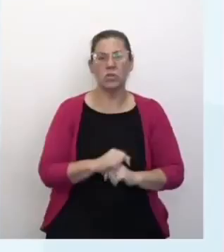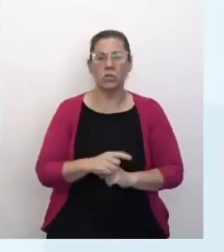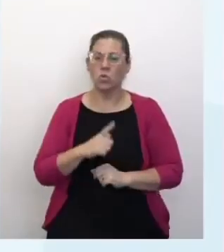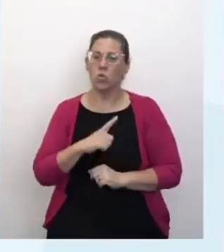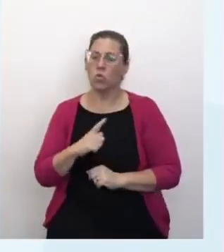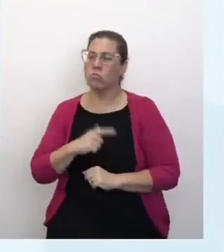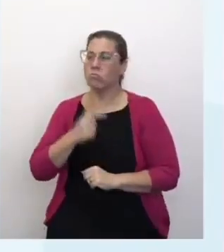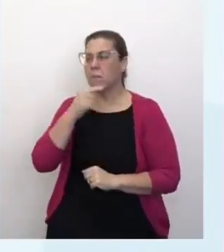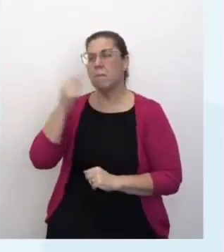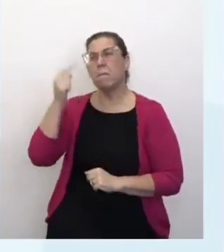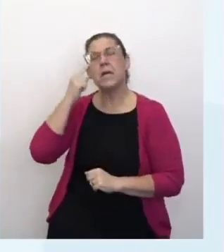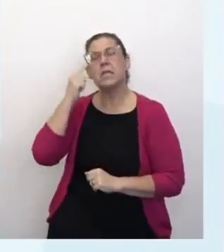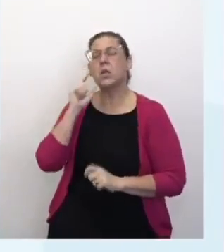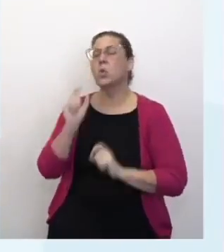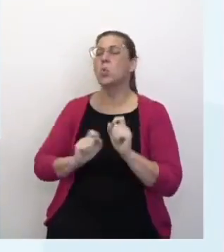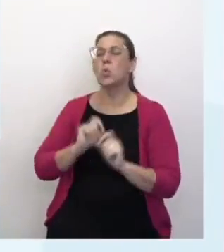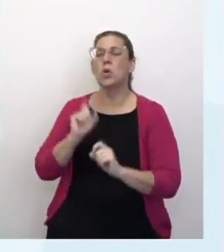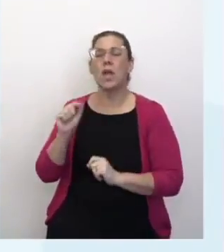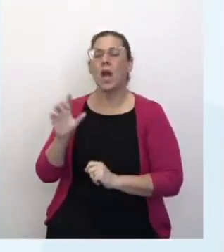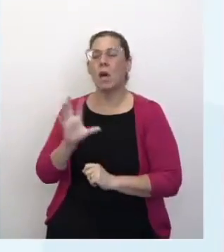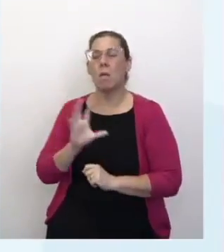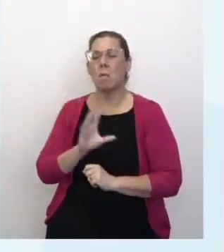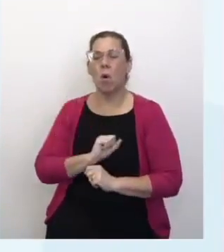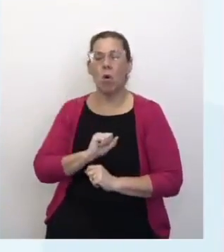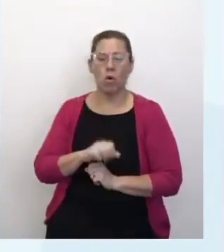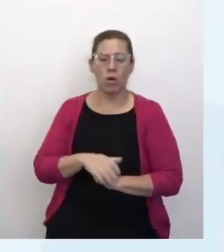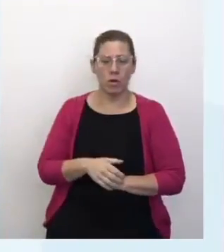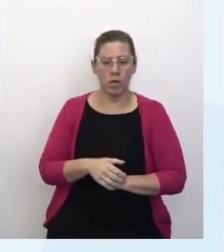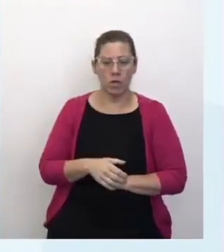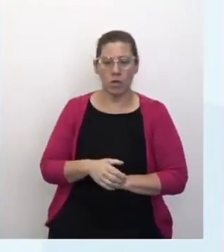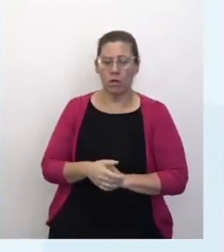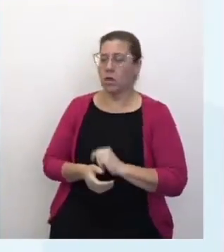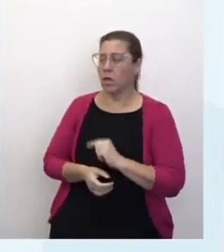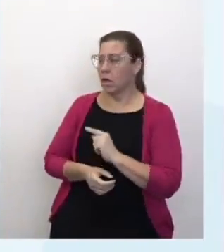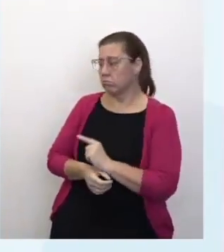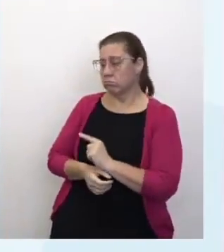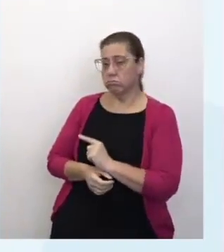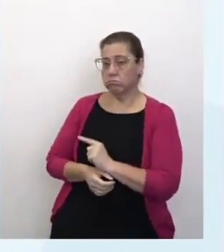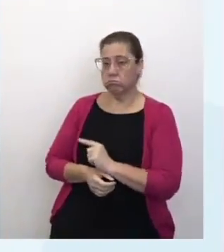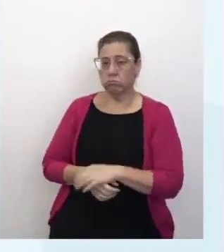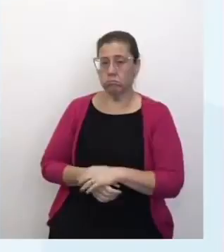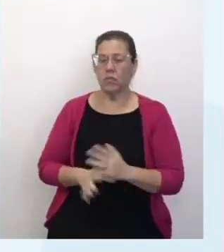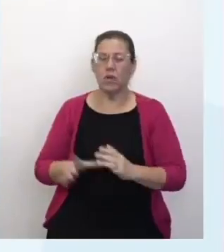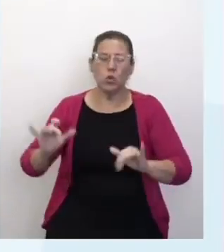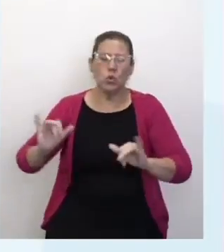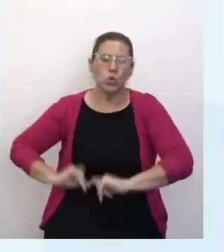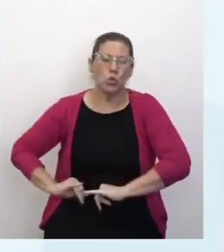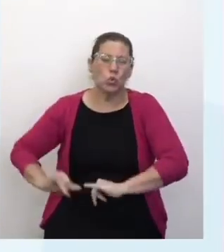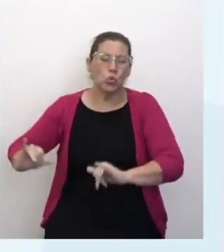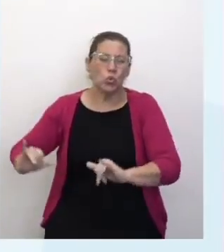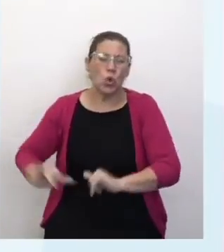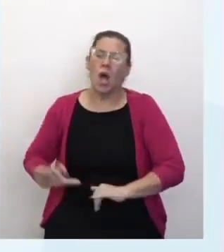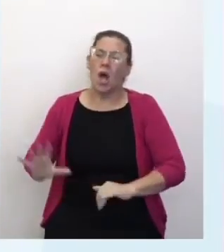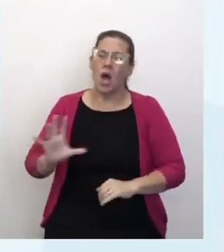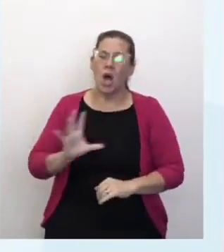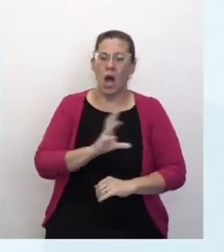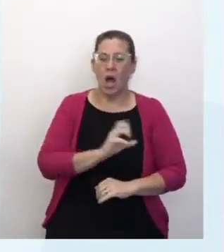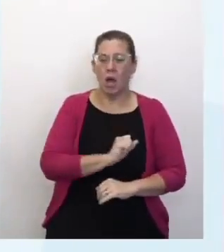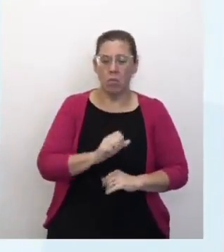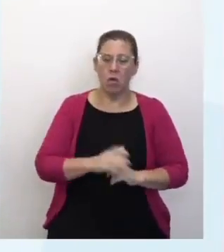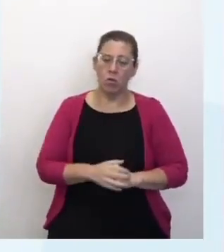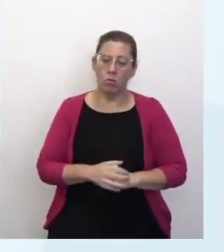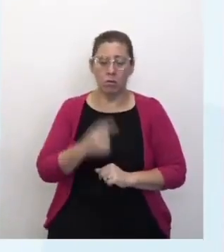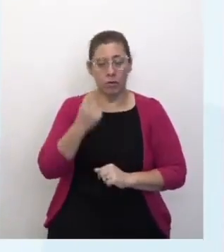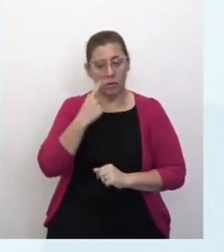pensando no que era o amor e tinha o Almeida Garrett, ele estava sofrendo pelo amor. Seria um para definir